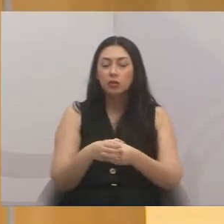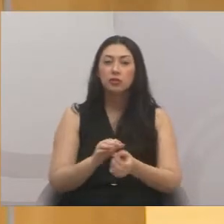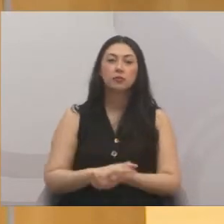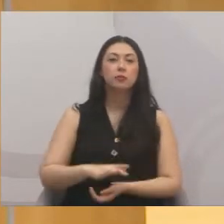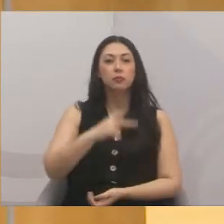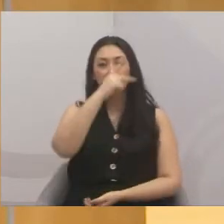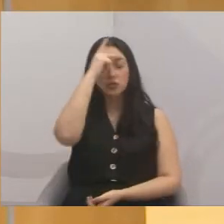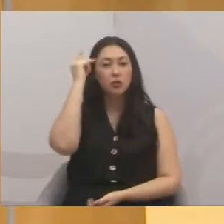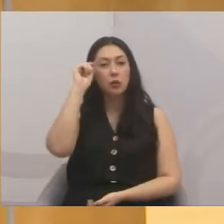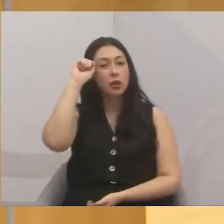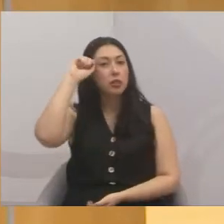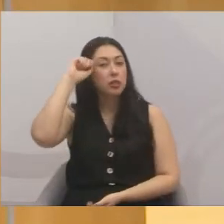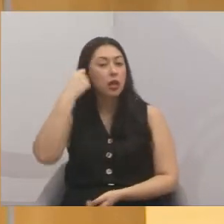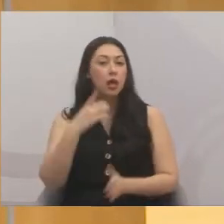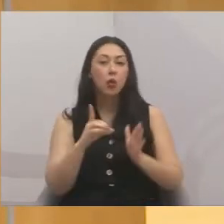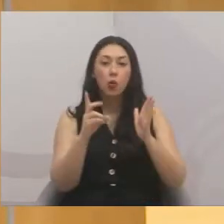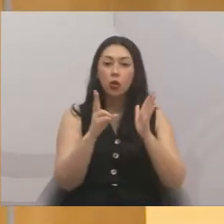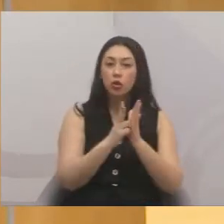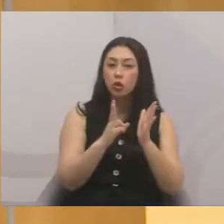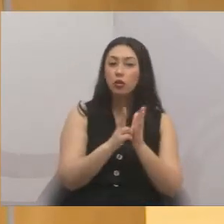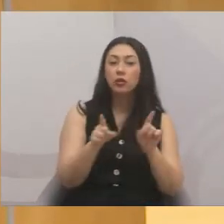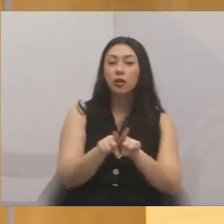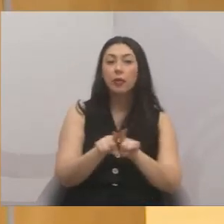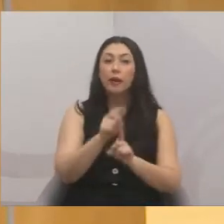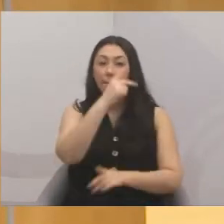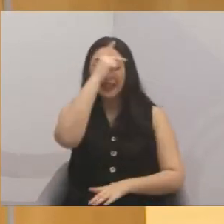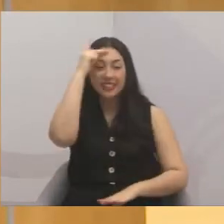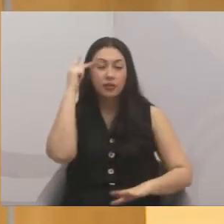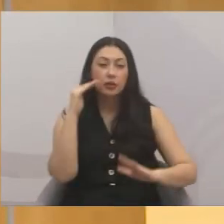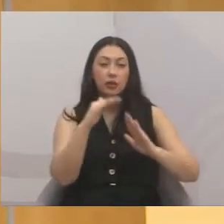indígenas e estudantes de escolas públicas.